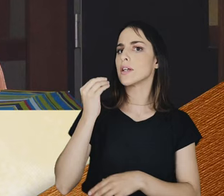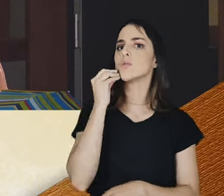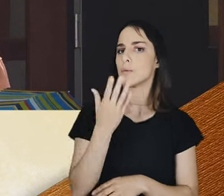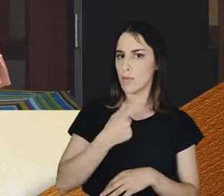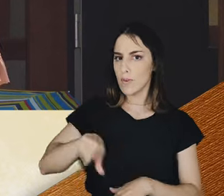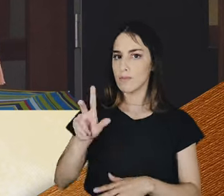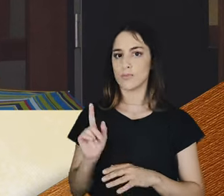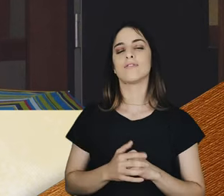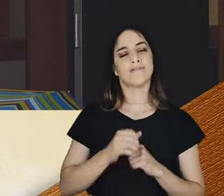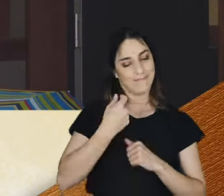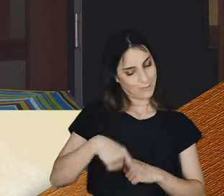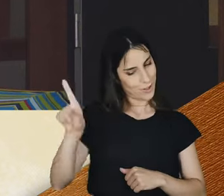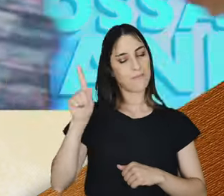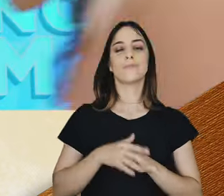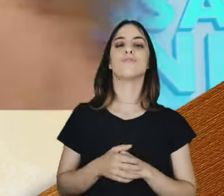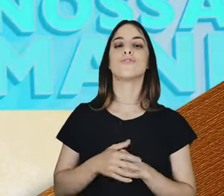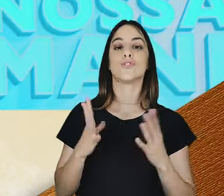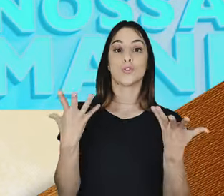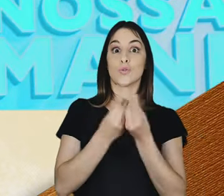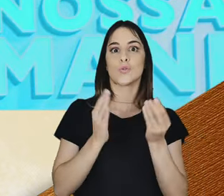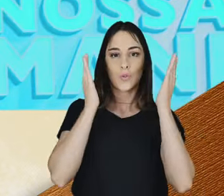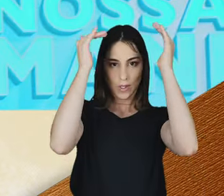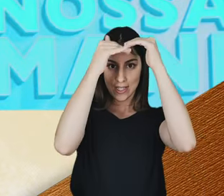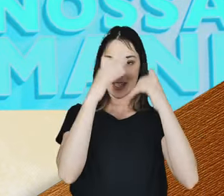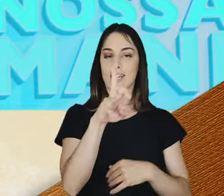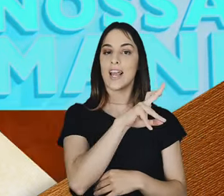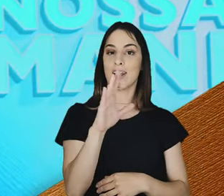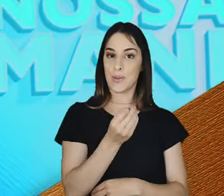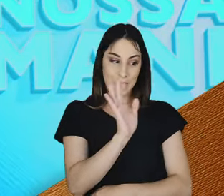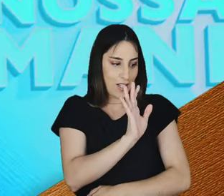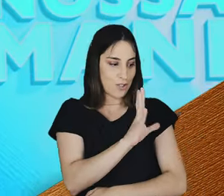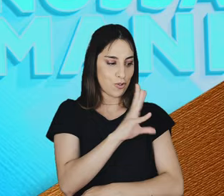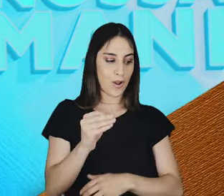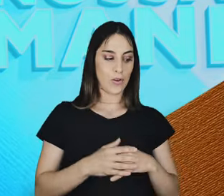Vamos? Muito boa ideia. Bora, sim, senhora. Bora ter com o Ricardo. Adeus, João Deschamps.